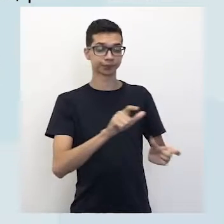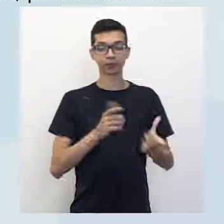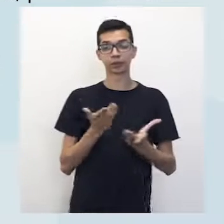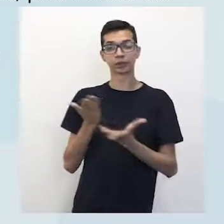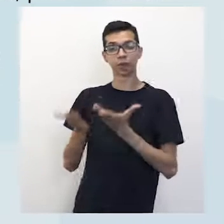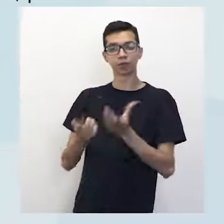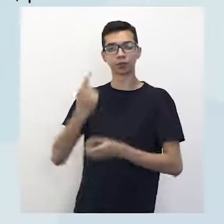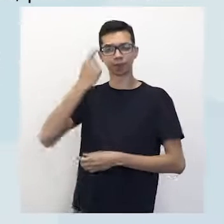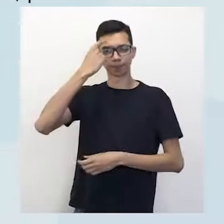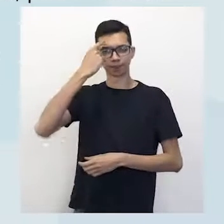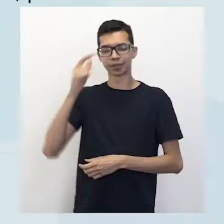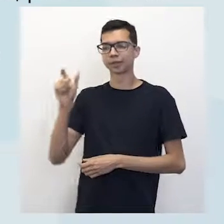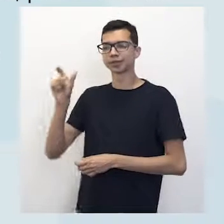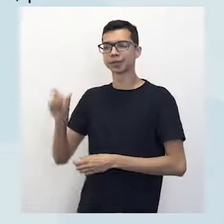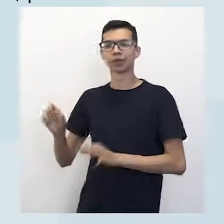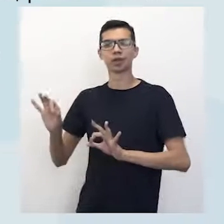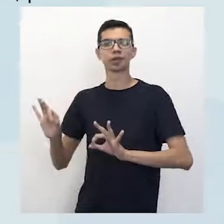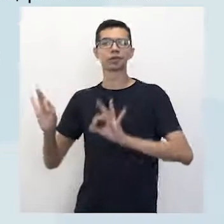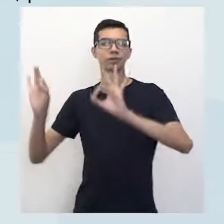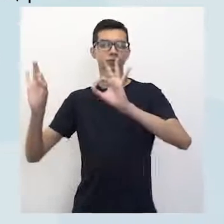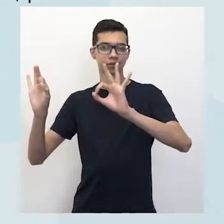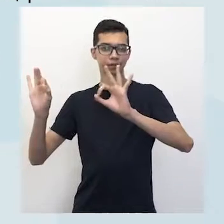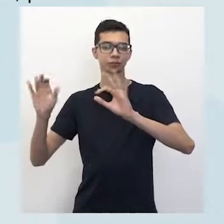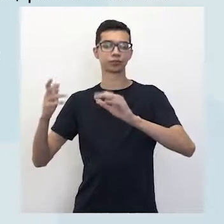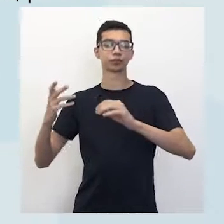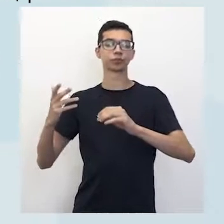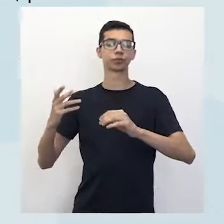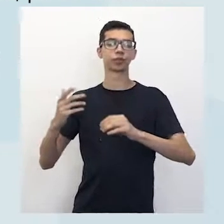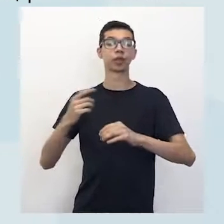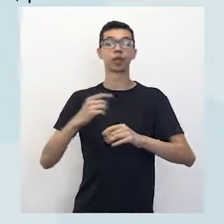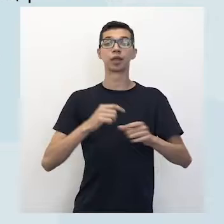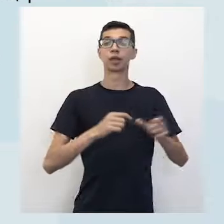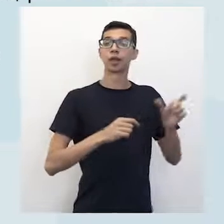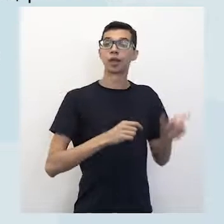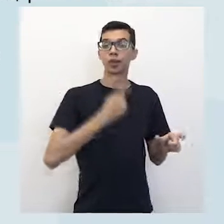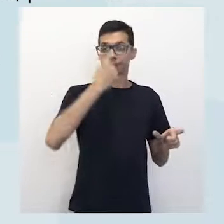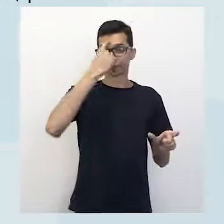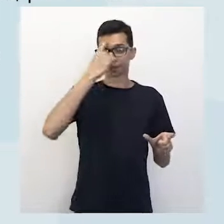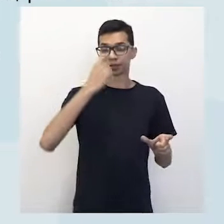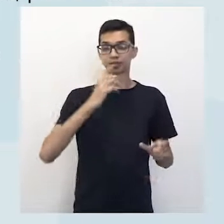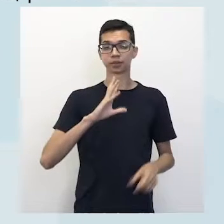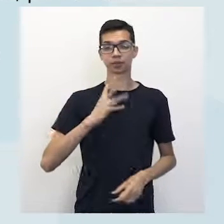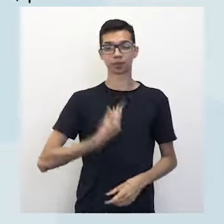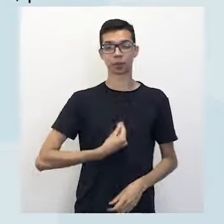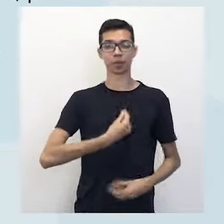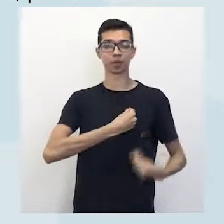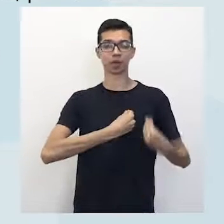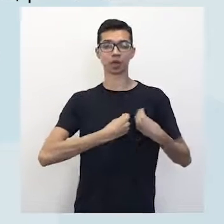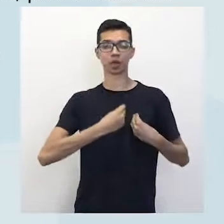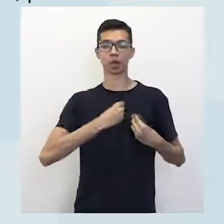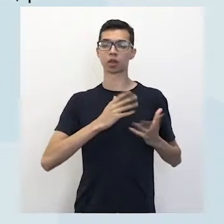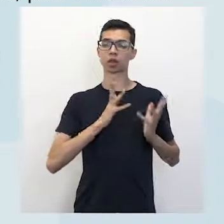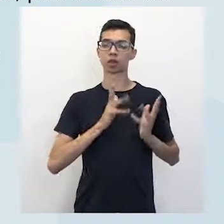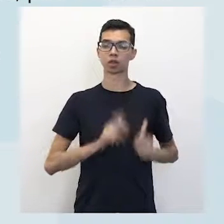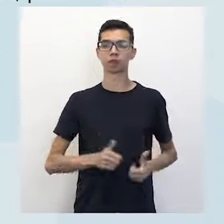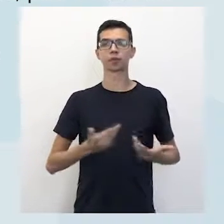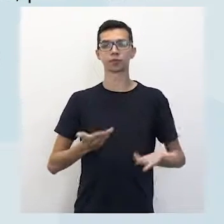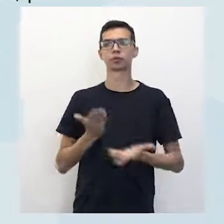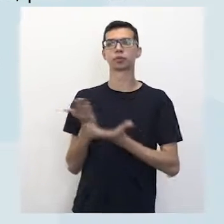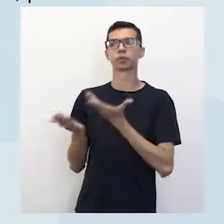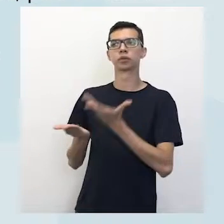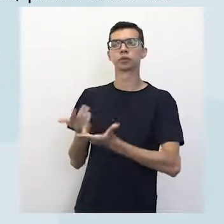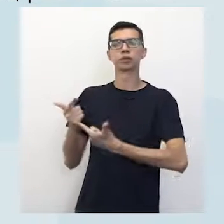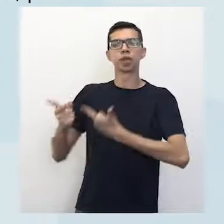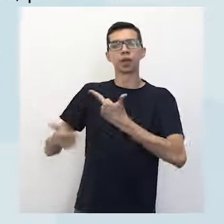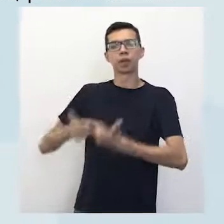o nobre, porque ele precisa purificar o seu espírito dos pecados, e nada como trabalho para